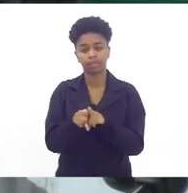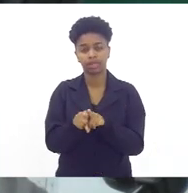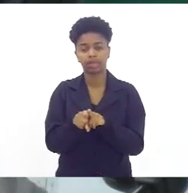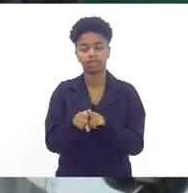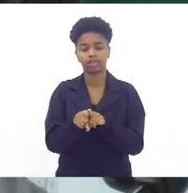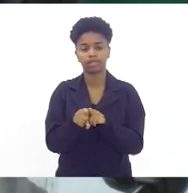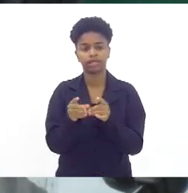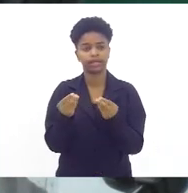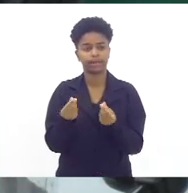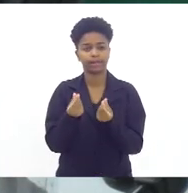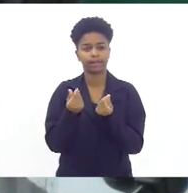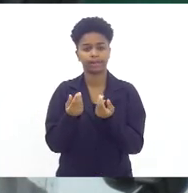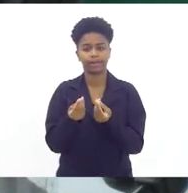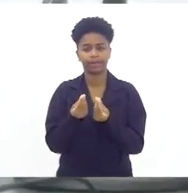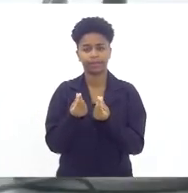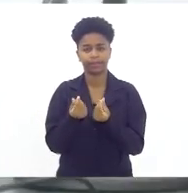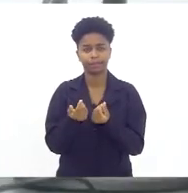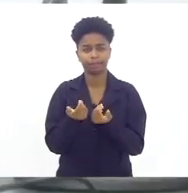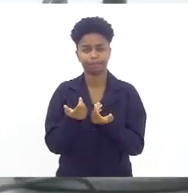outras